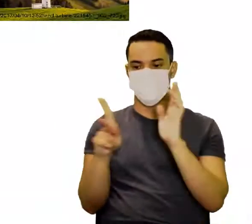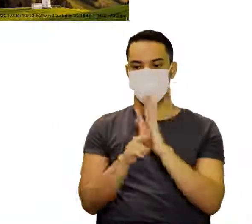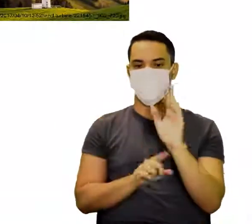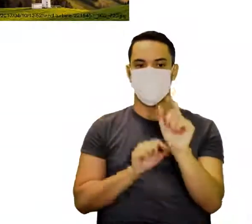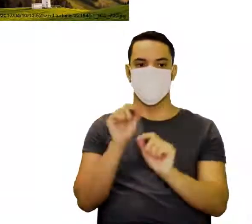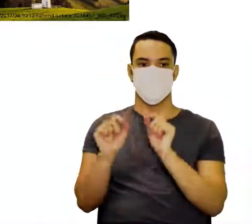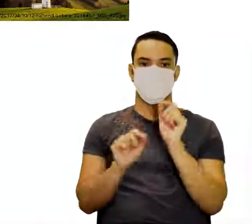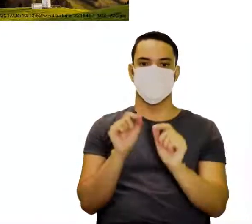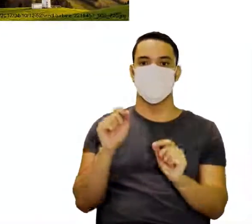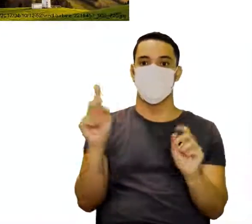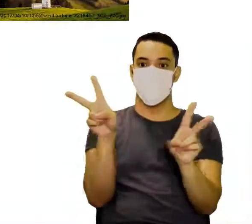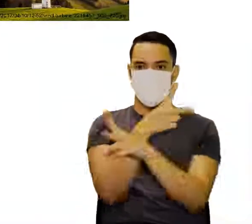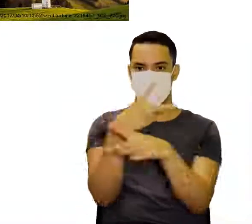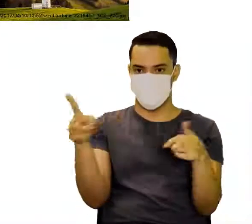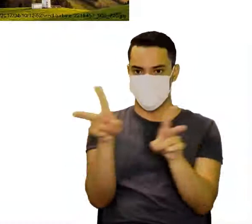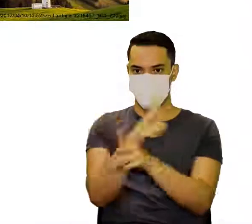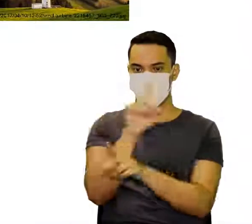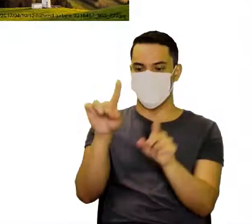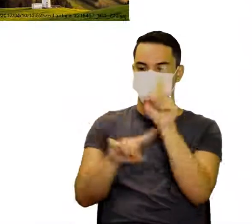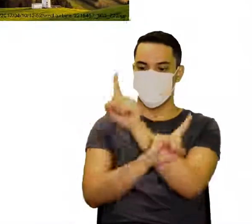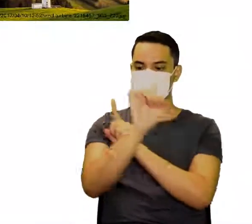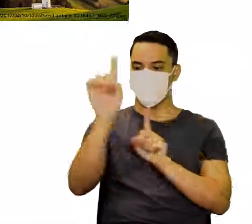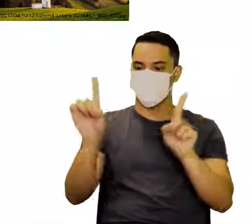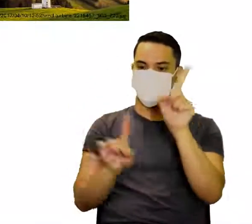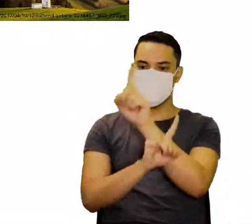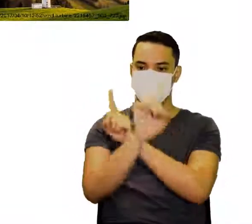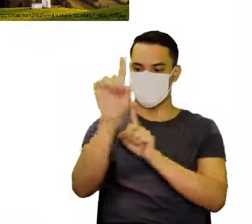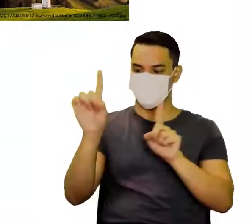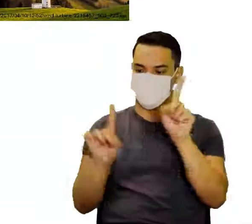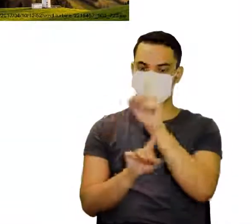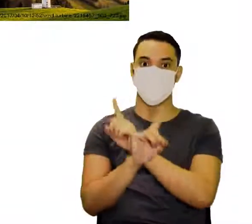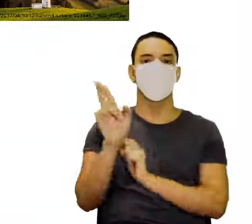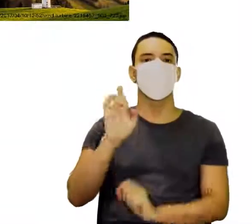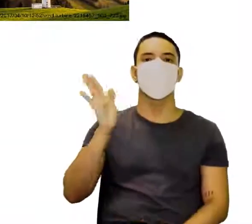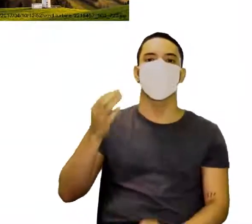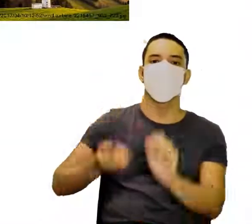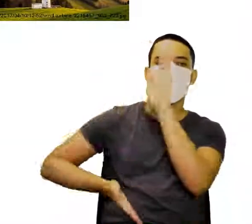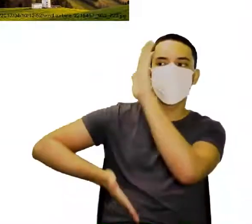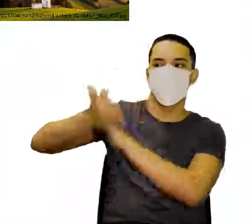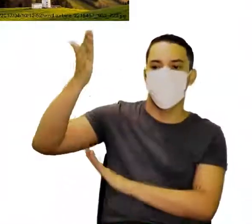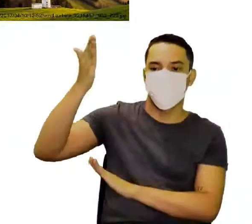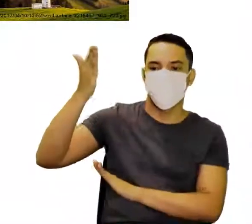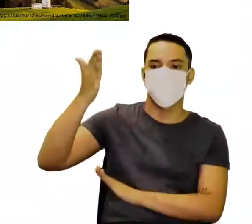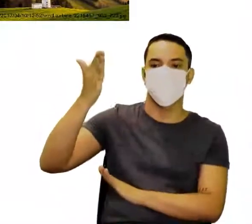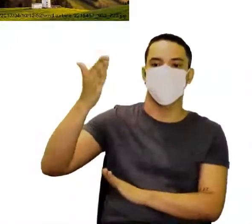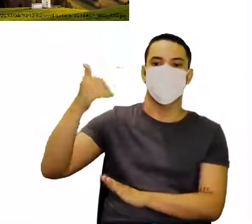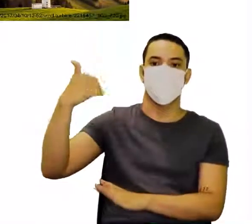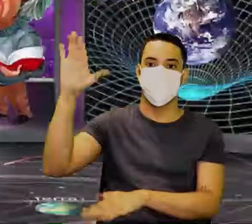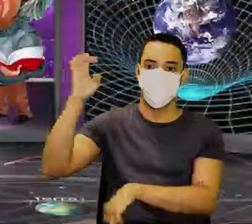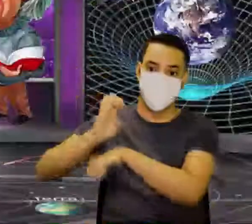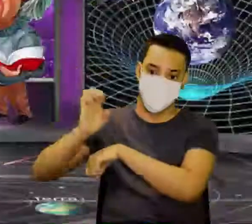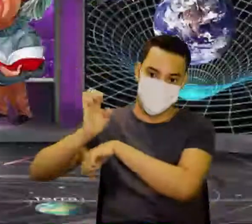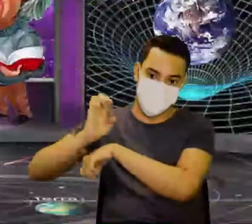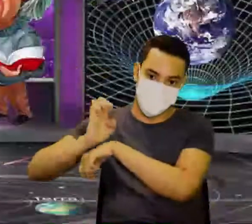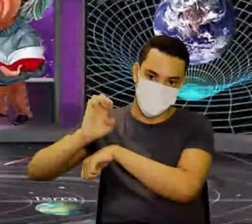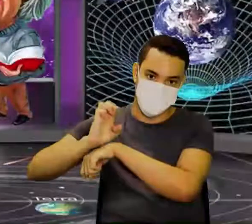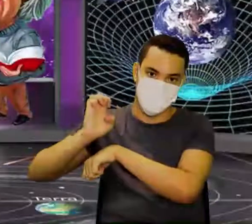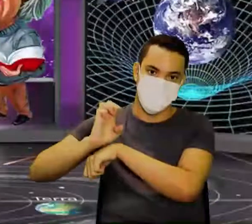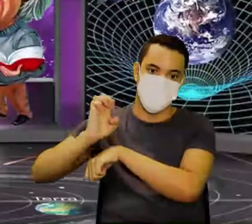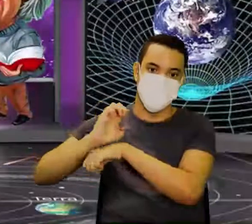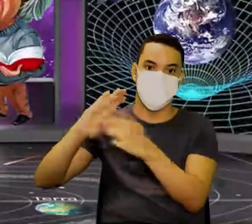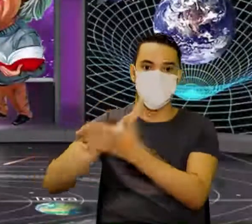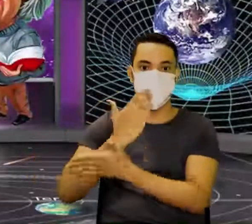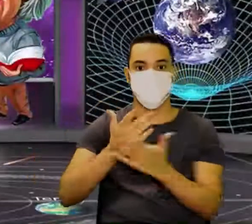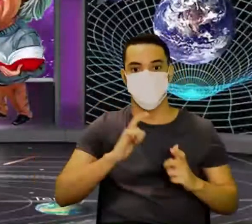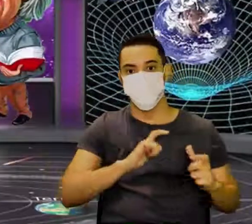ser o que? Energia dos ventos, né, pessoal? Quem já viajou aí para fora do estado, né? Em alguns